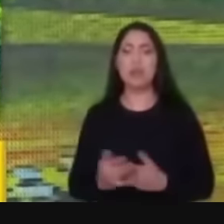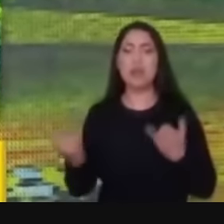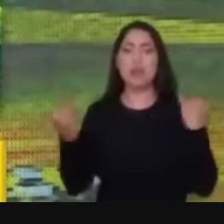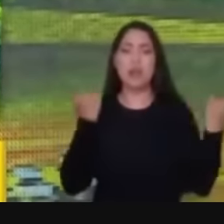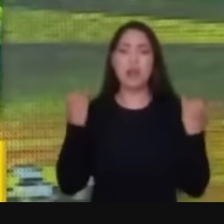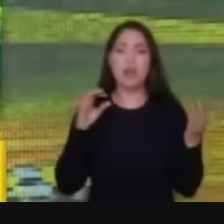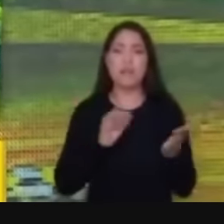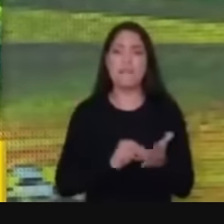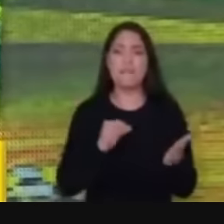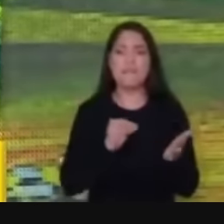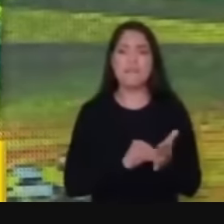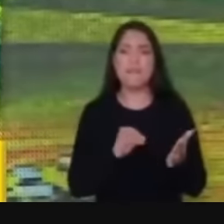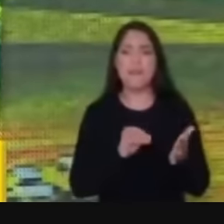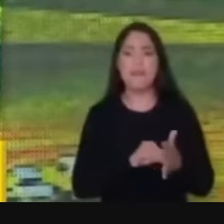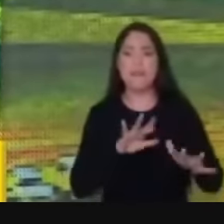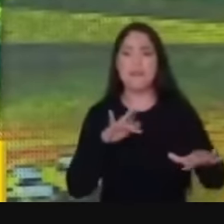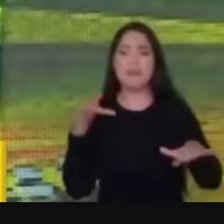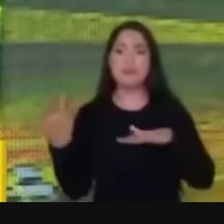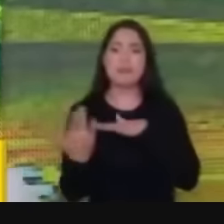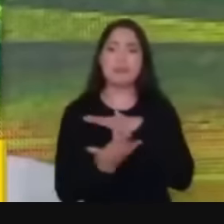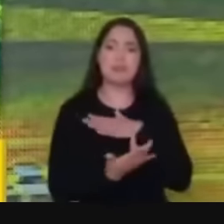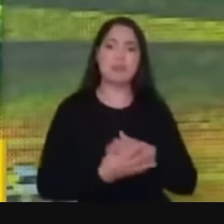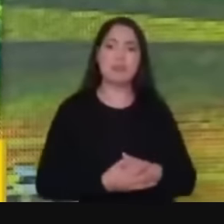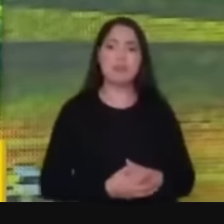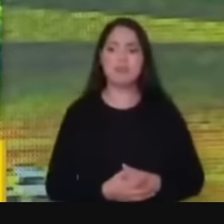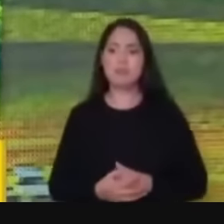desinformação via as redes sociais.